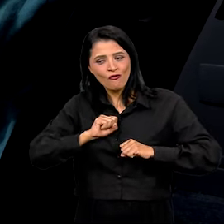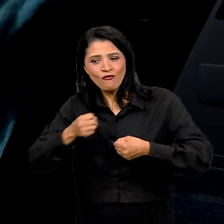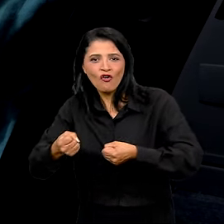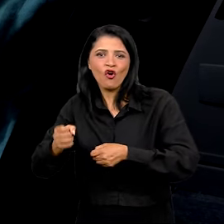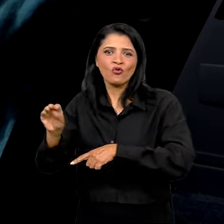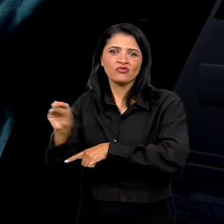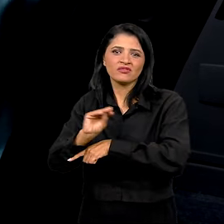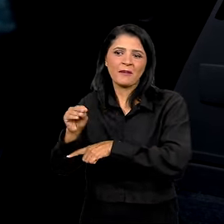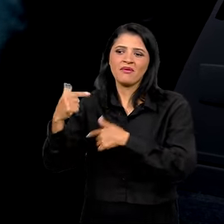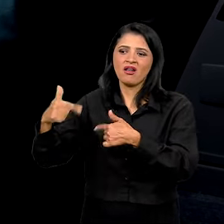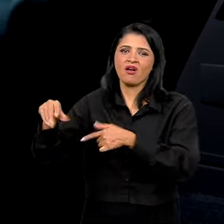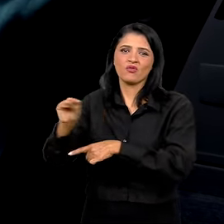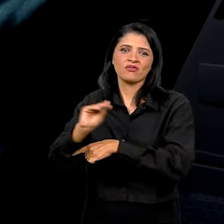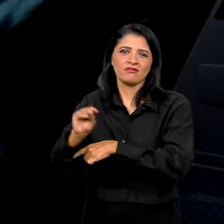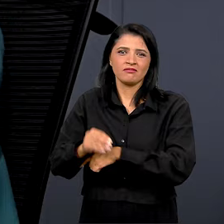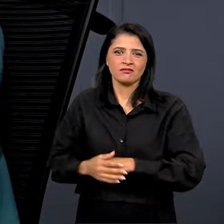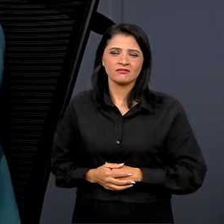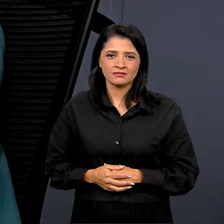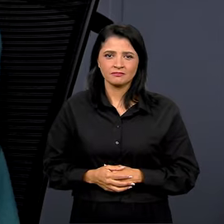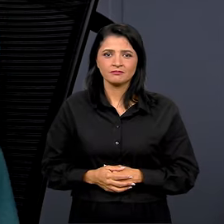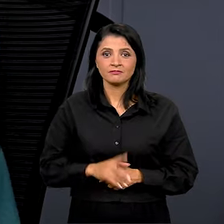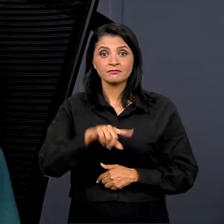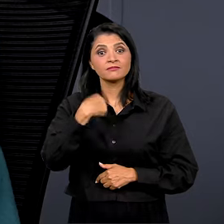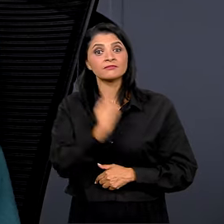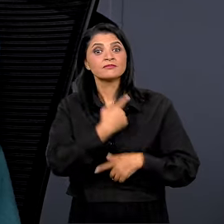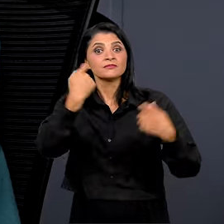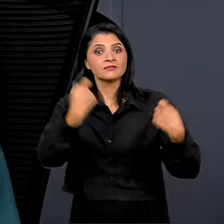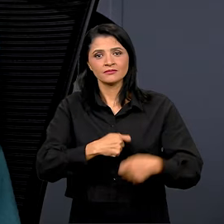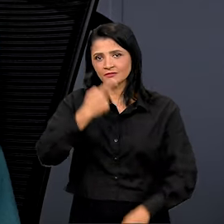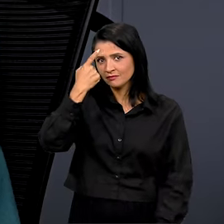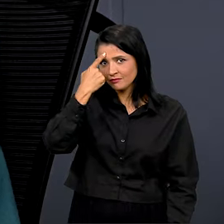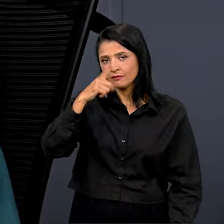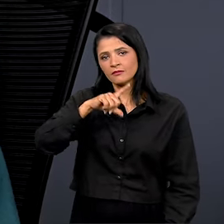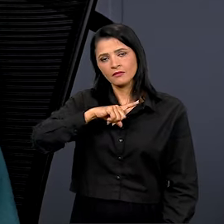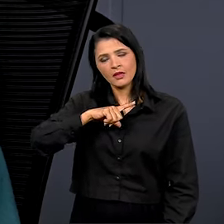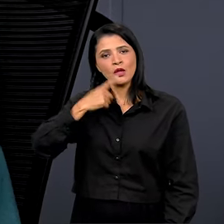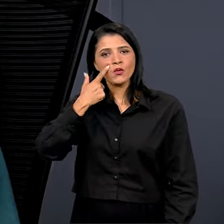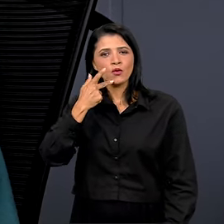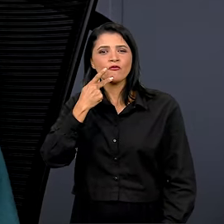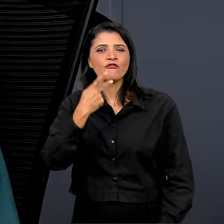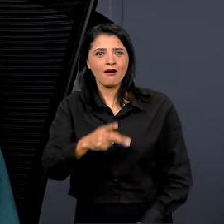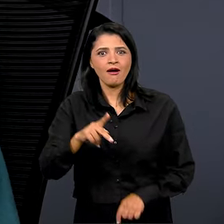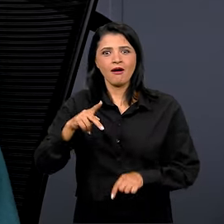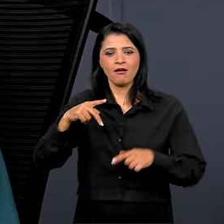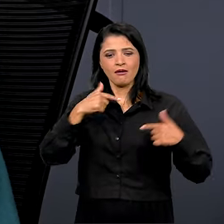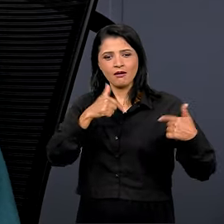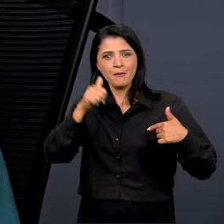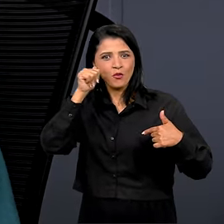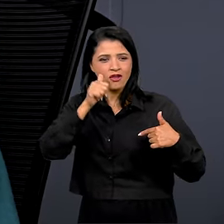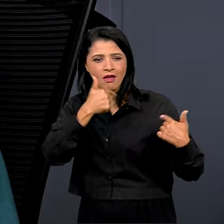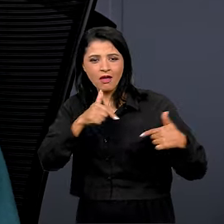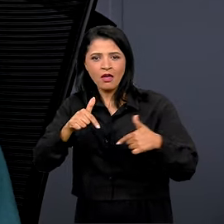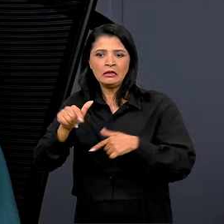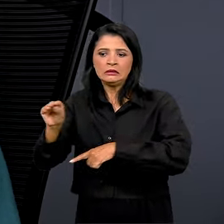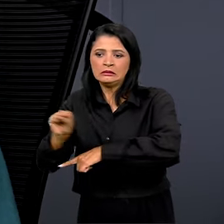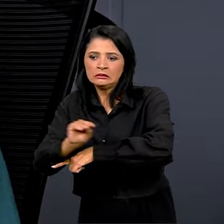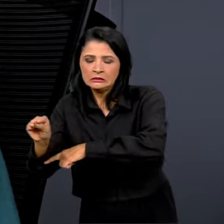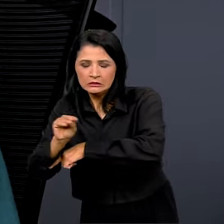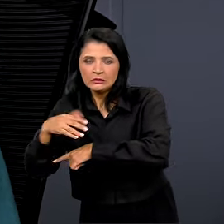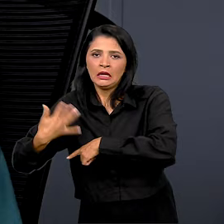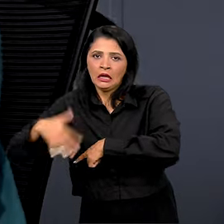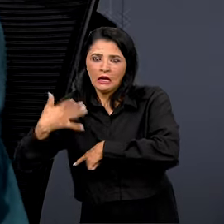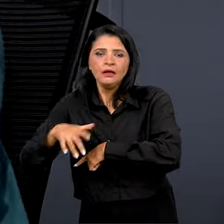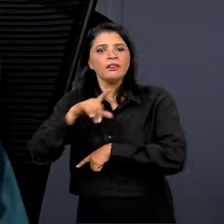dedicam a cuidar então aí a gente tem que pensar que existem quando a gente fala de trabalhadoras do Cuidado estão as